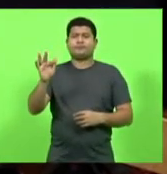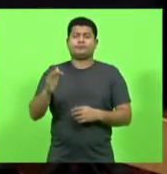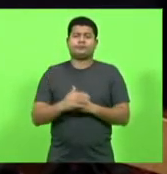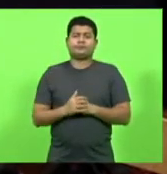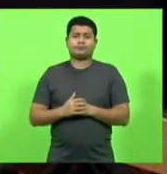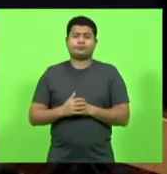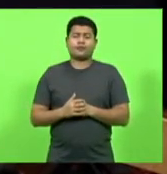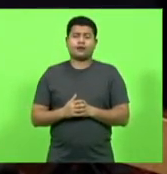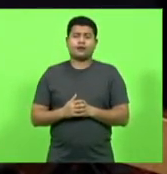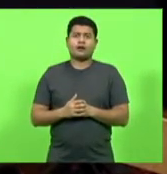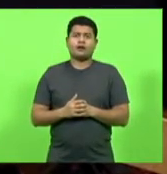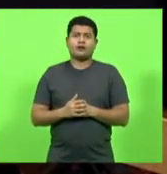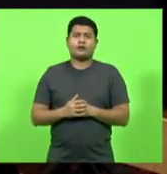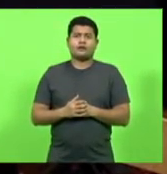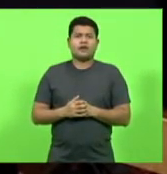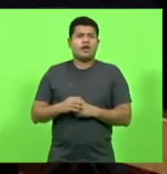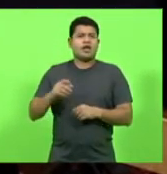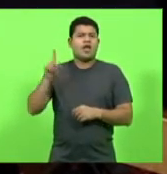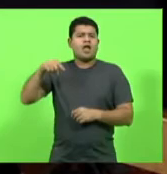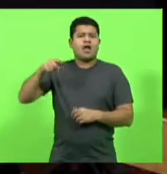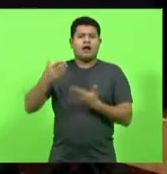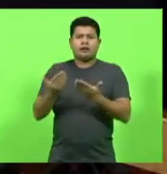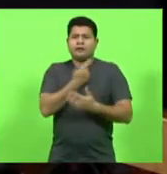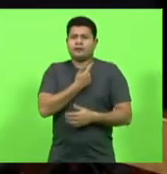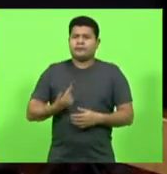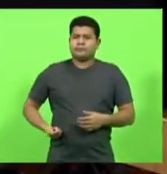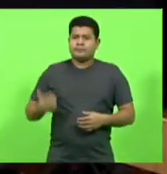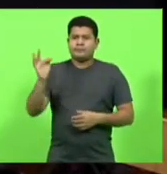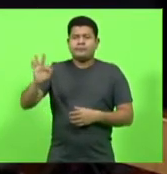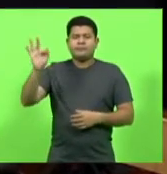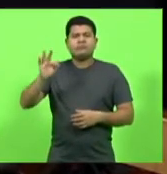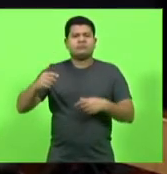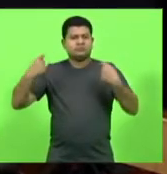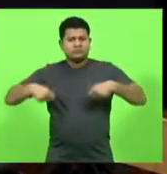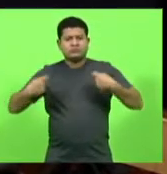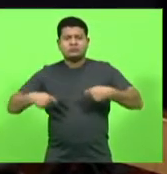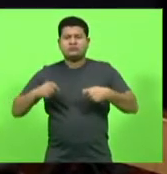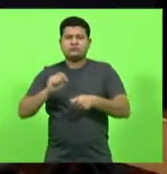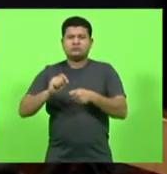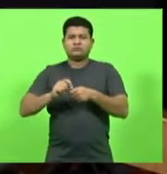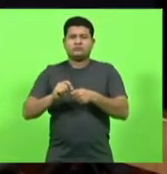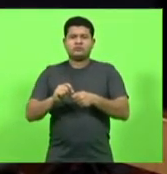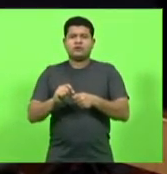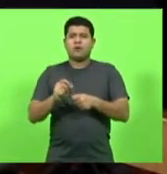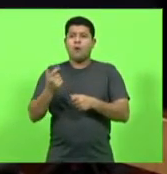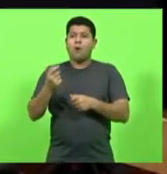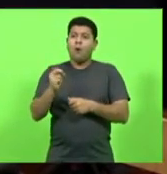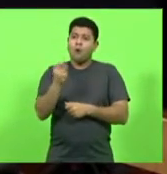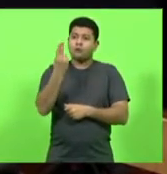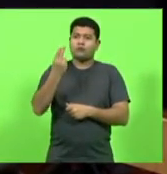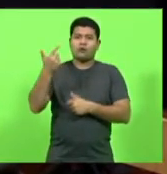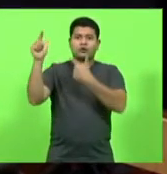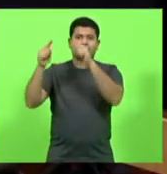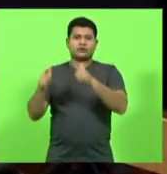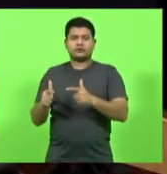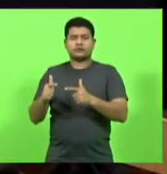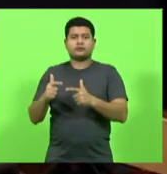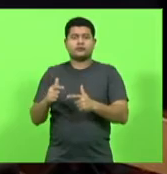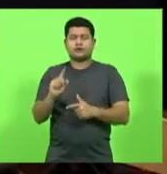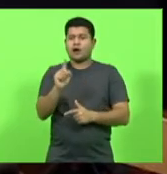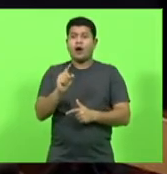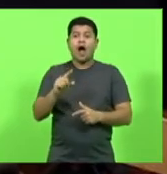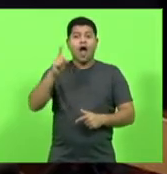Não é fazer aquilo que o governo federal deveria estar fazendo, ou todos os governos. É mostrar para o governo que a rodovia é